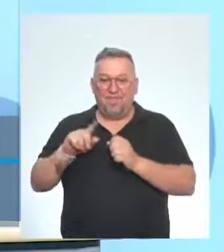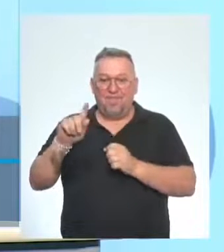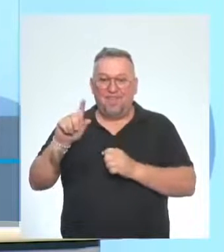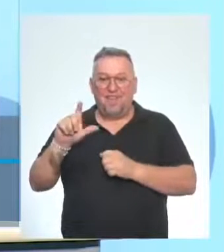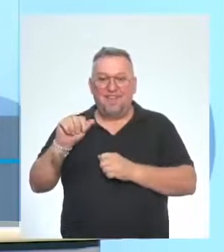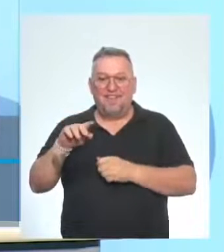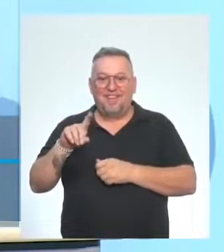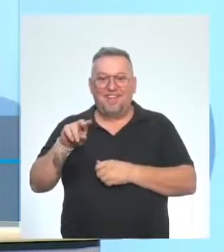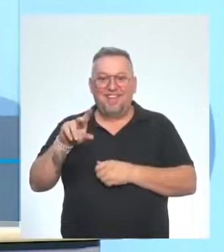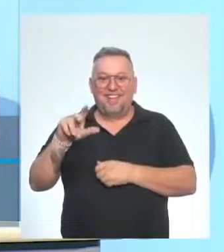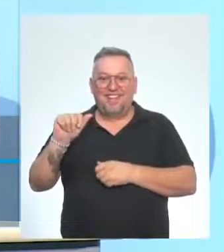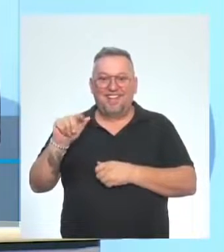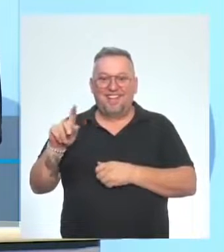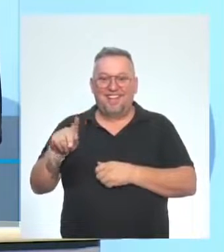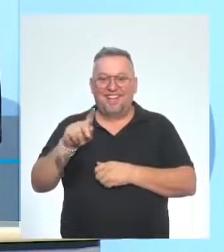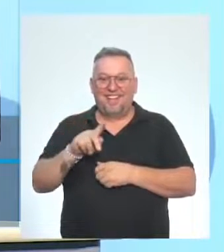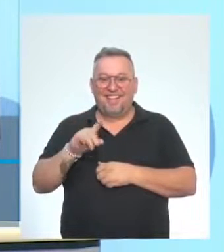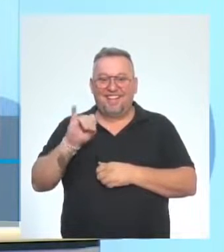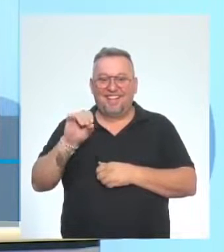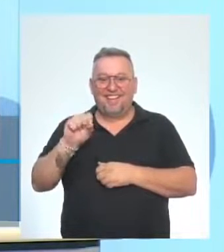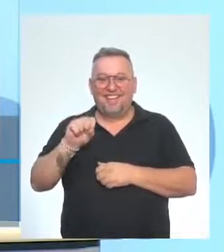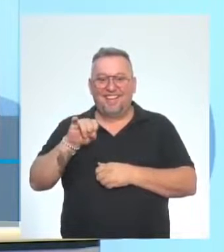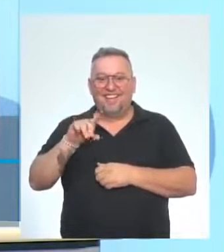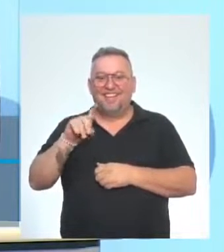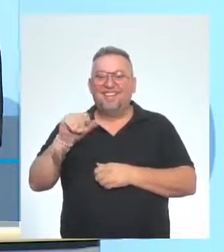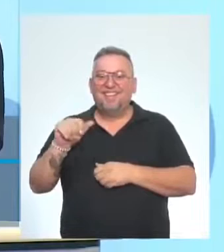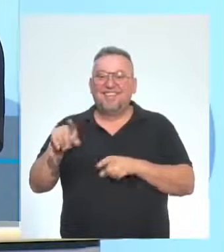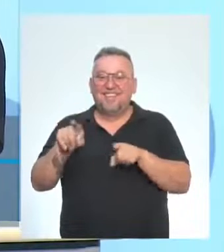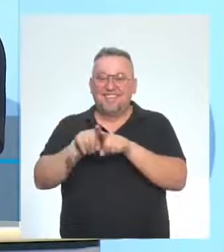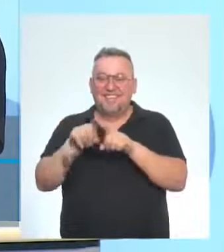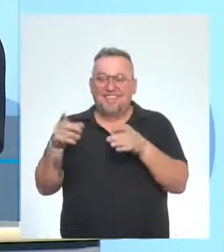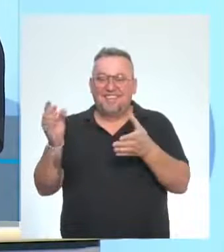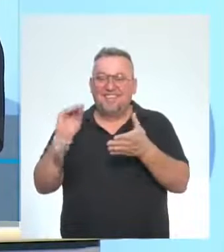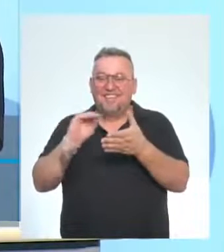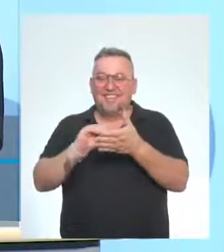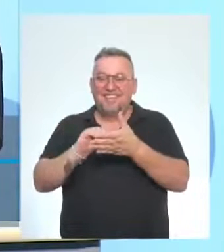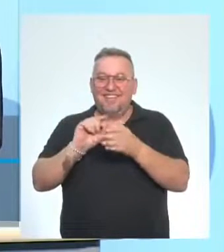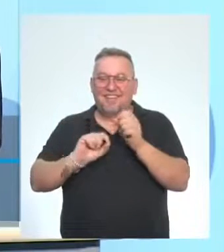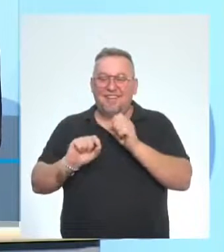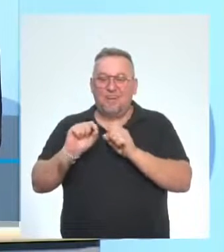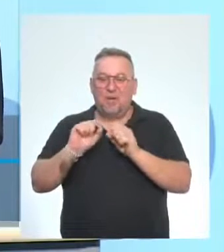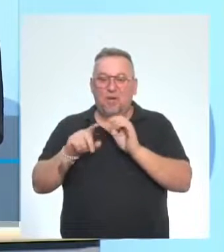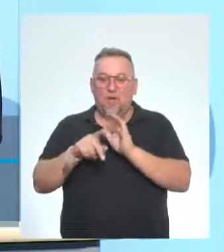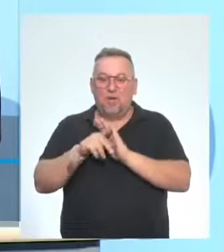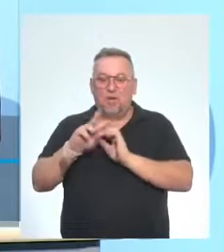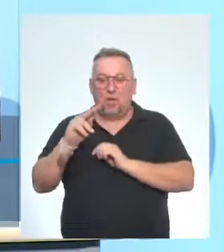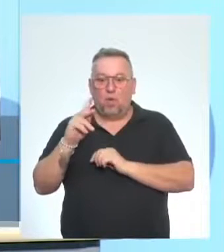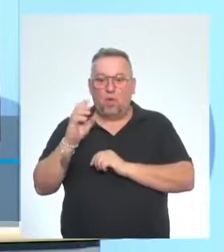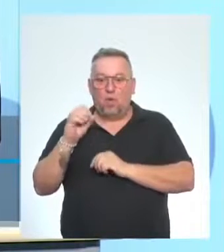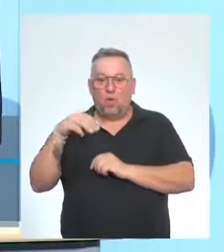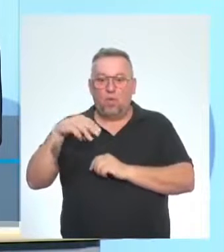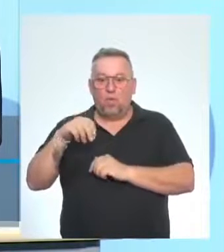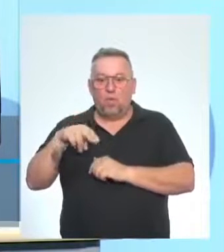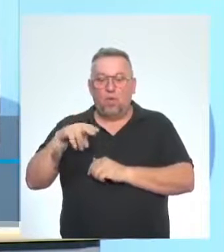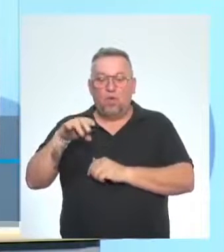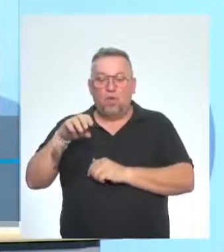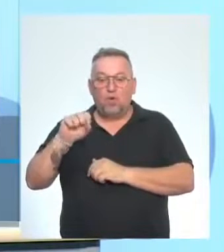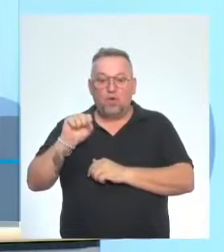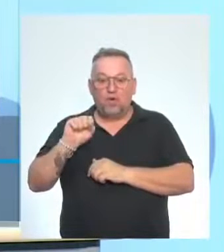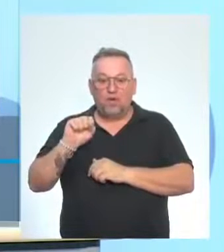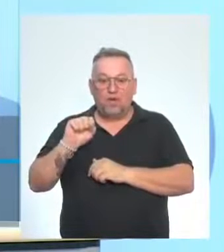glândulas, professora Isilda, né, colocando que são compostos de hormônios, né, a ideia